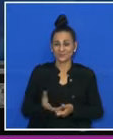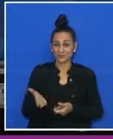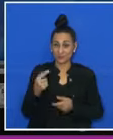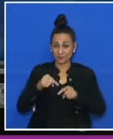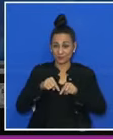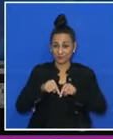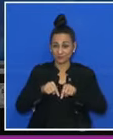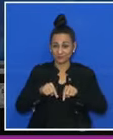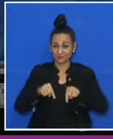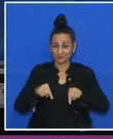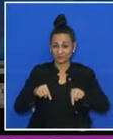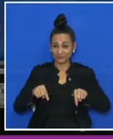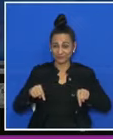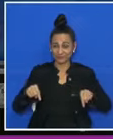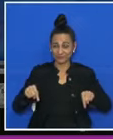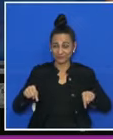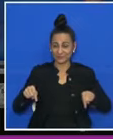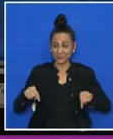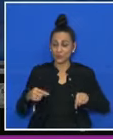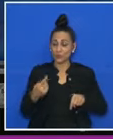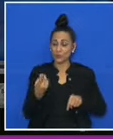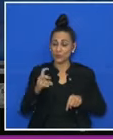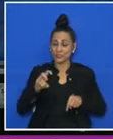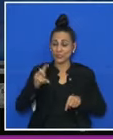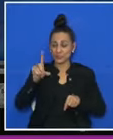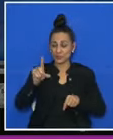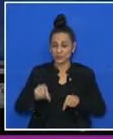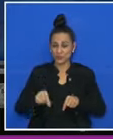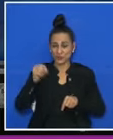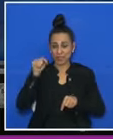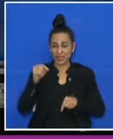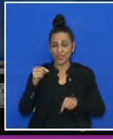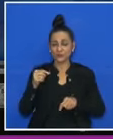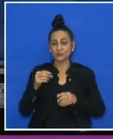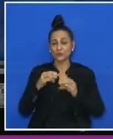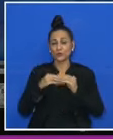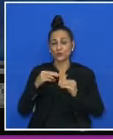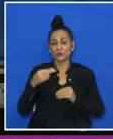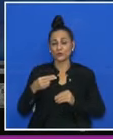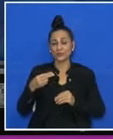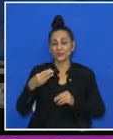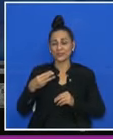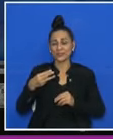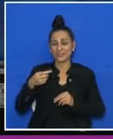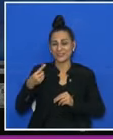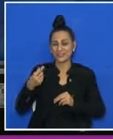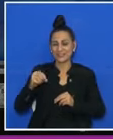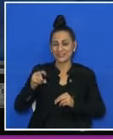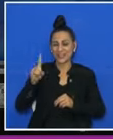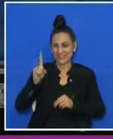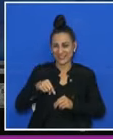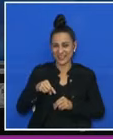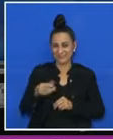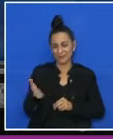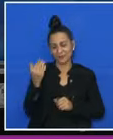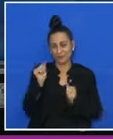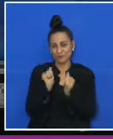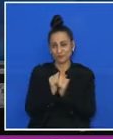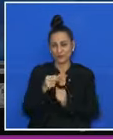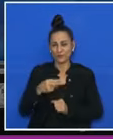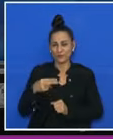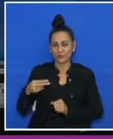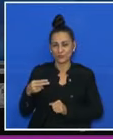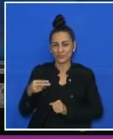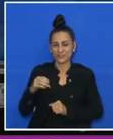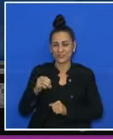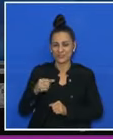Vamos confirmar? Os 15 números sorteados no concurso 2310 da Loto Fácil foram, confira comigo,